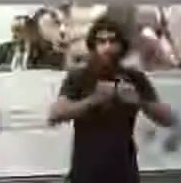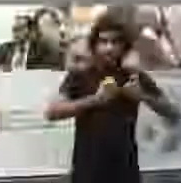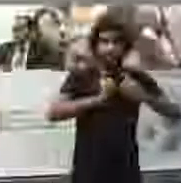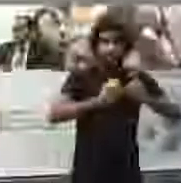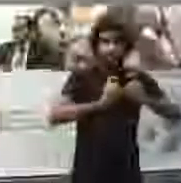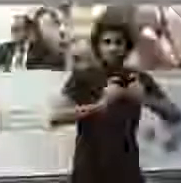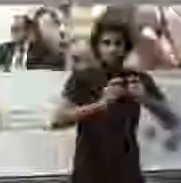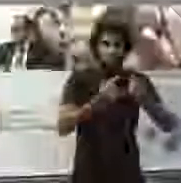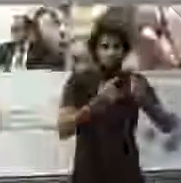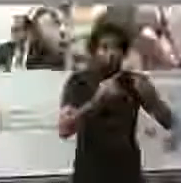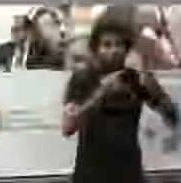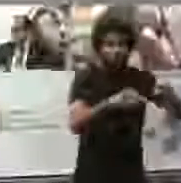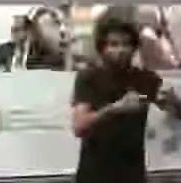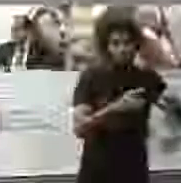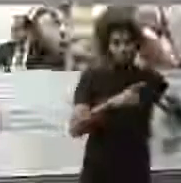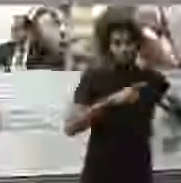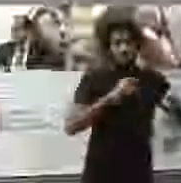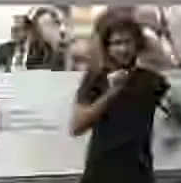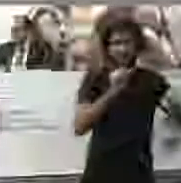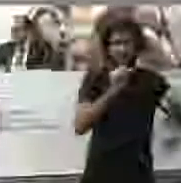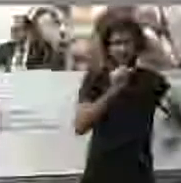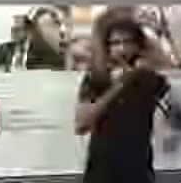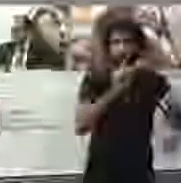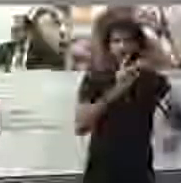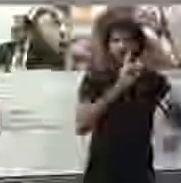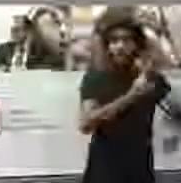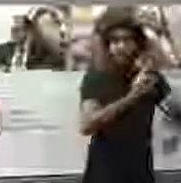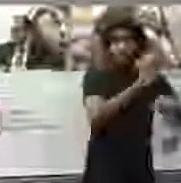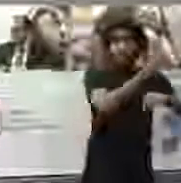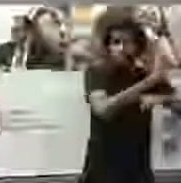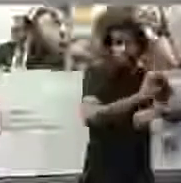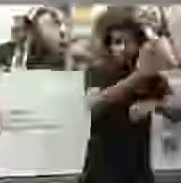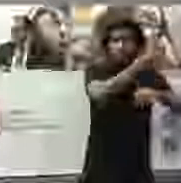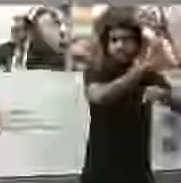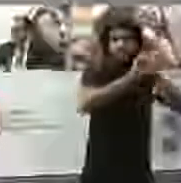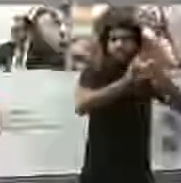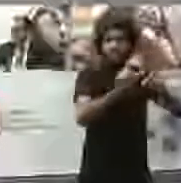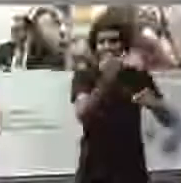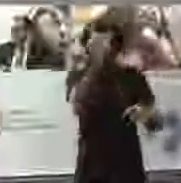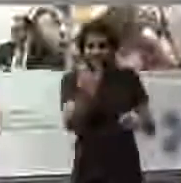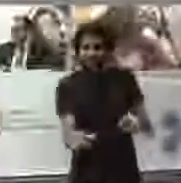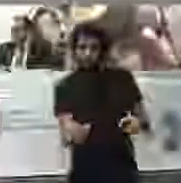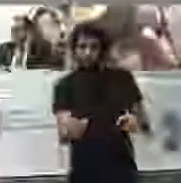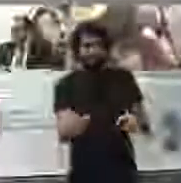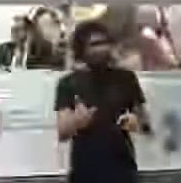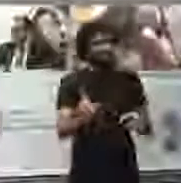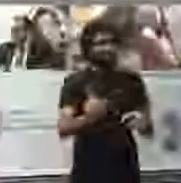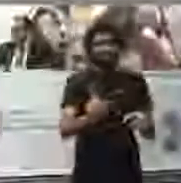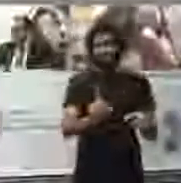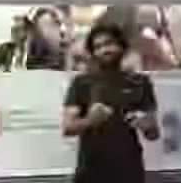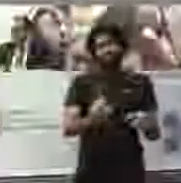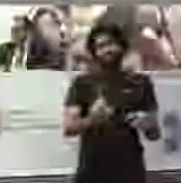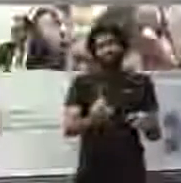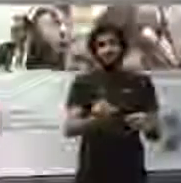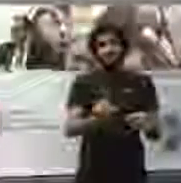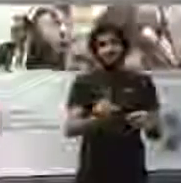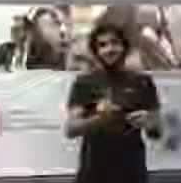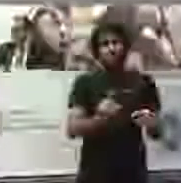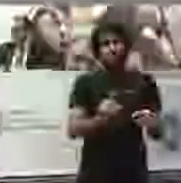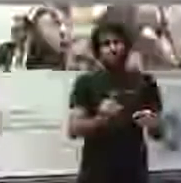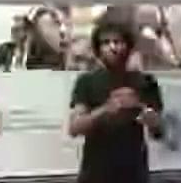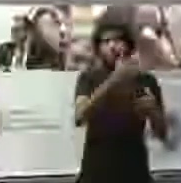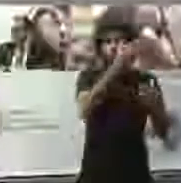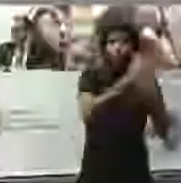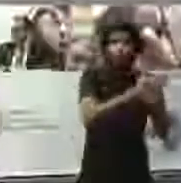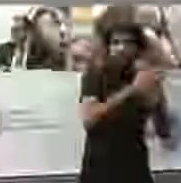para obter um resultado do estado e não um resultado da pessoa a ação que deveria ter sido movida uma ação civil